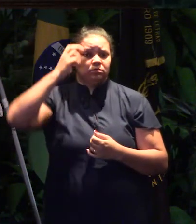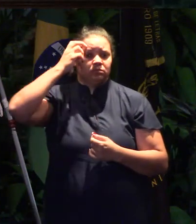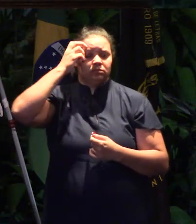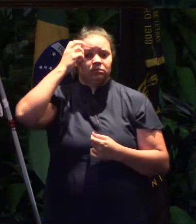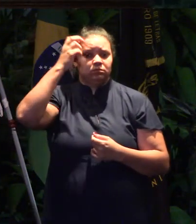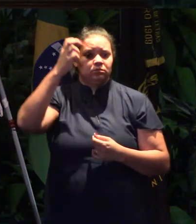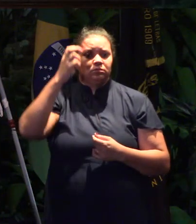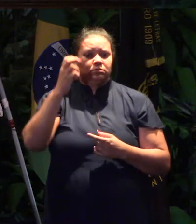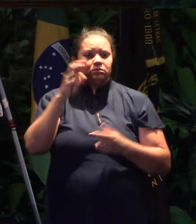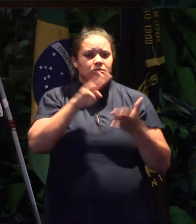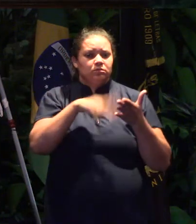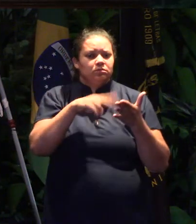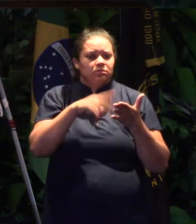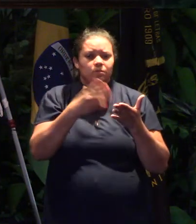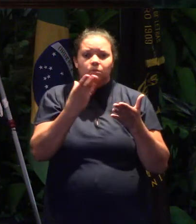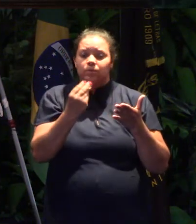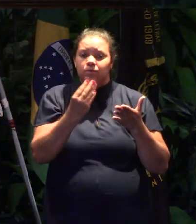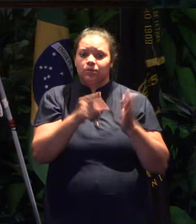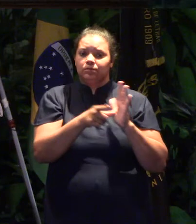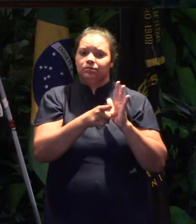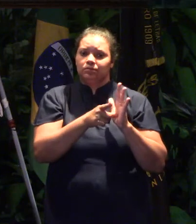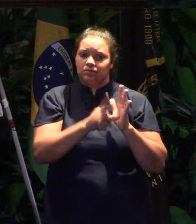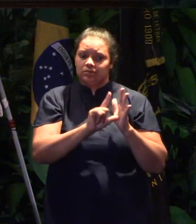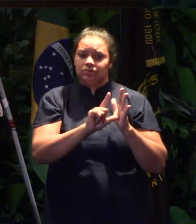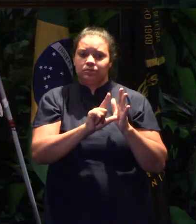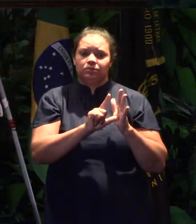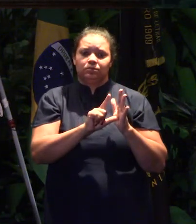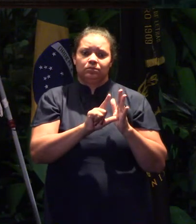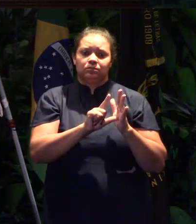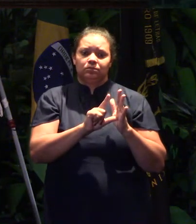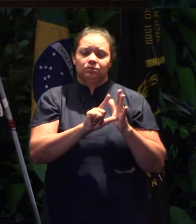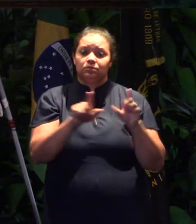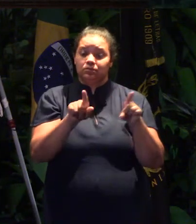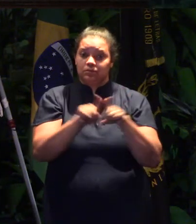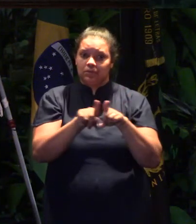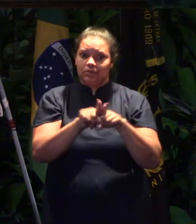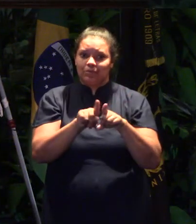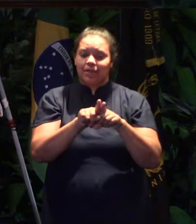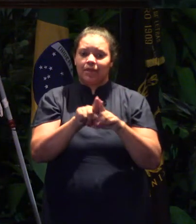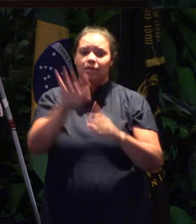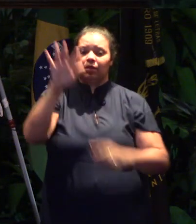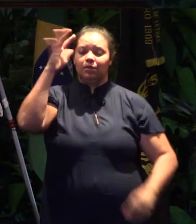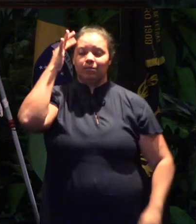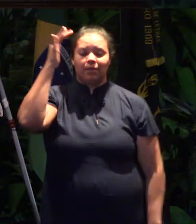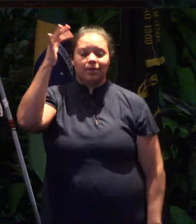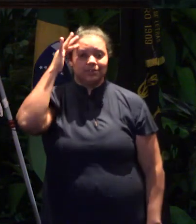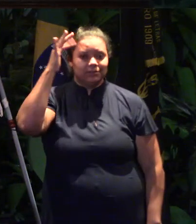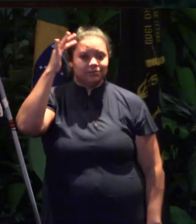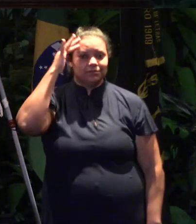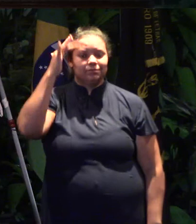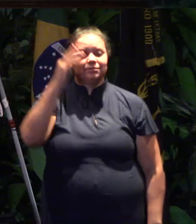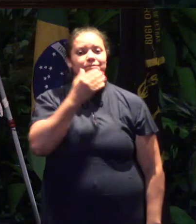de obras e, né, pela, enfim, pela sua erudição, e mais do que pela erudição, também pela imaginação do Borges, né,